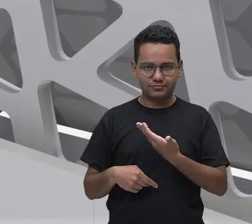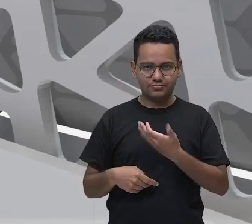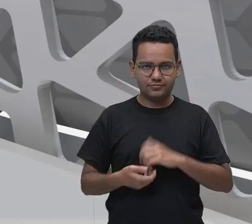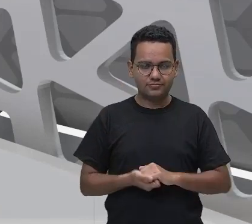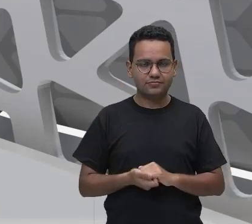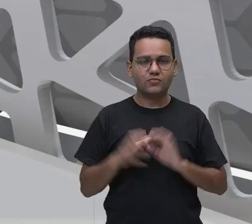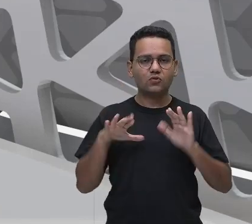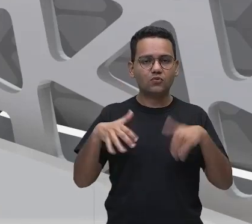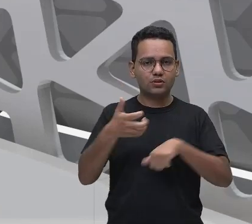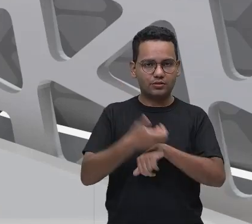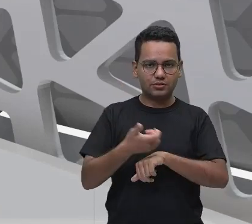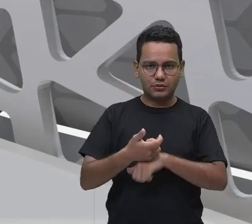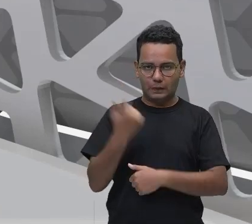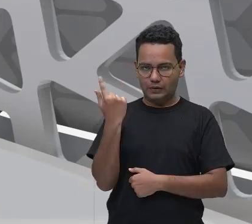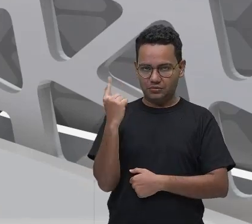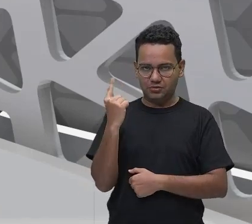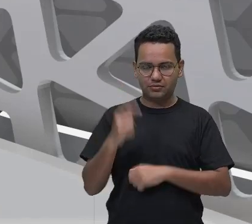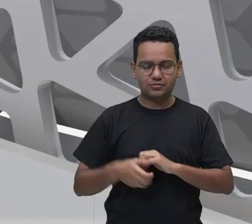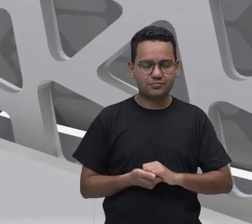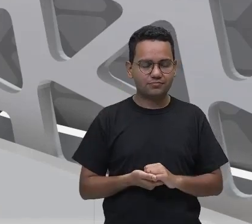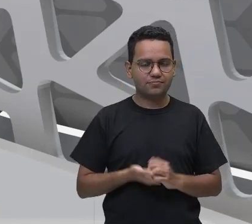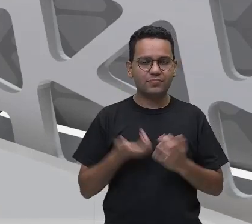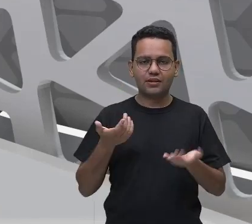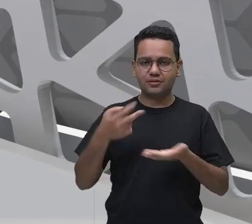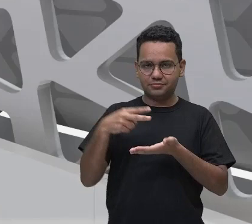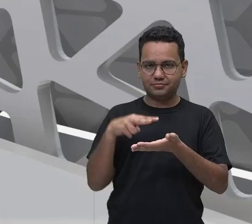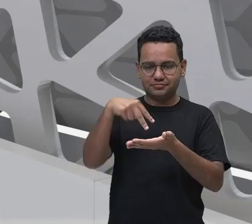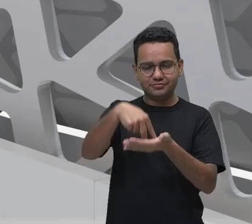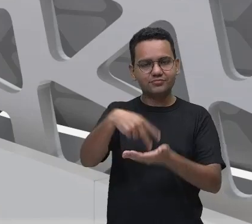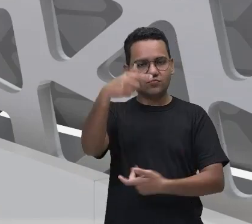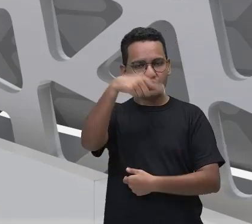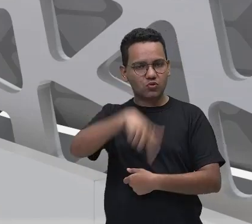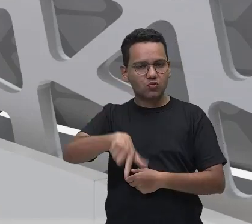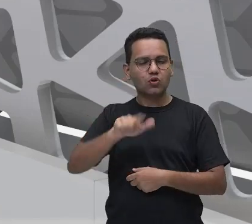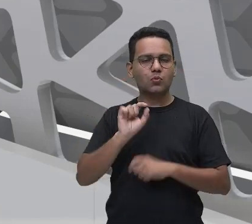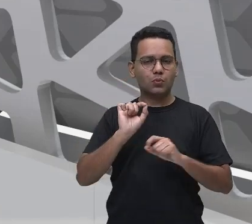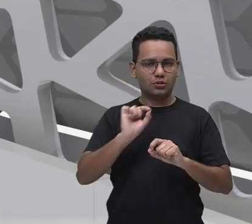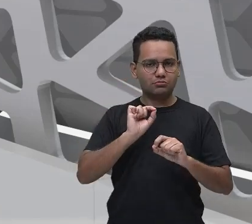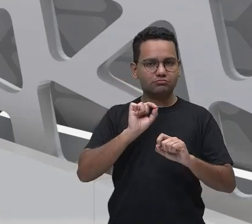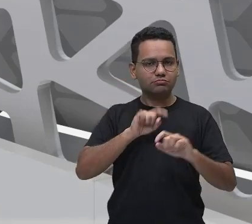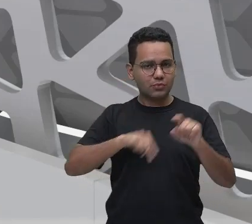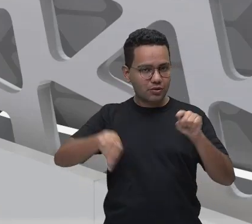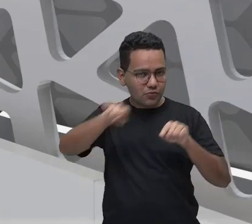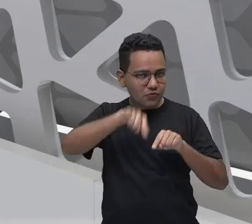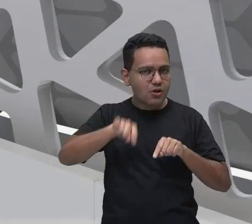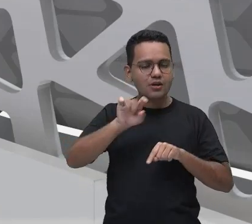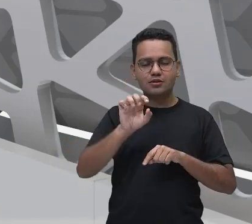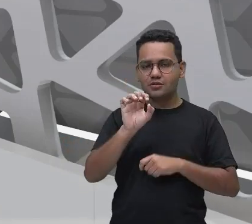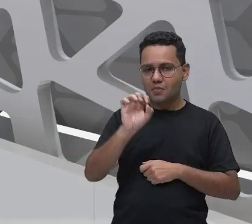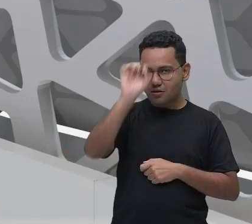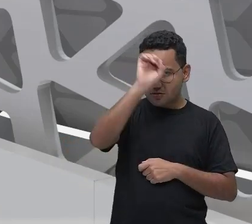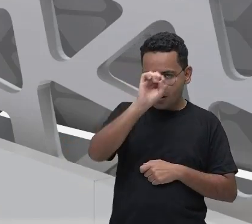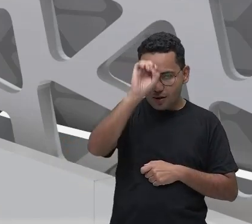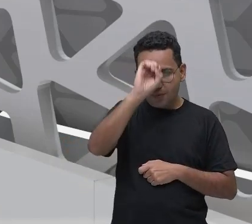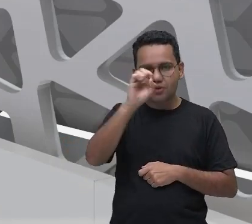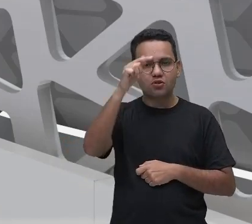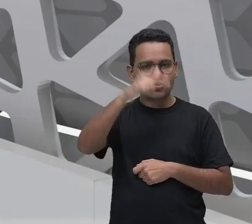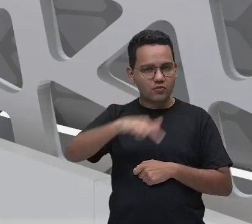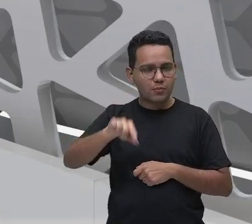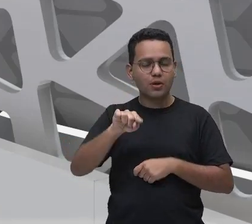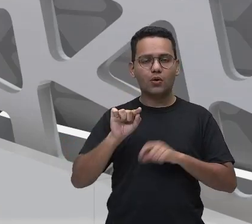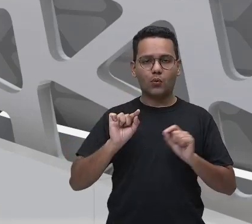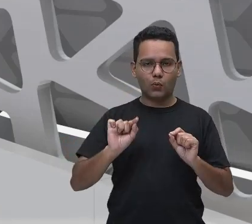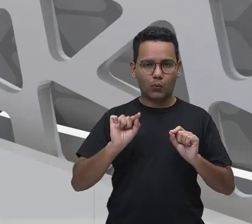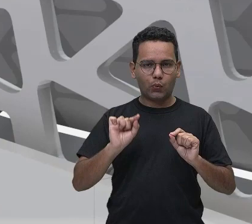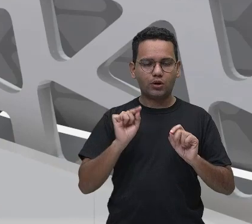de Geografia, e estamos aqui mais um dia reunidos para estudar aí, para relembrarmos o que